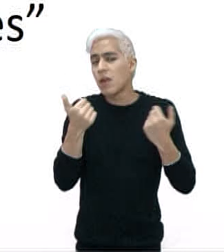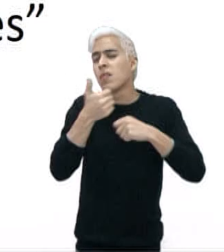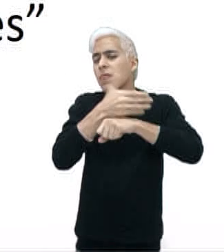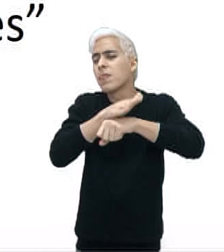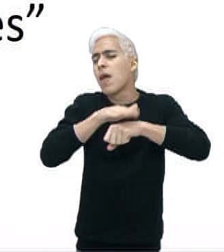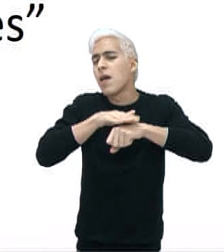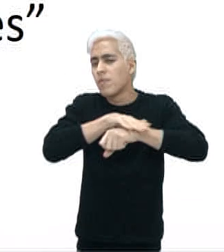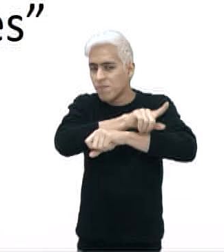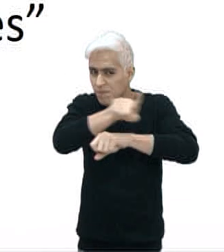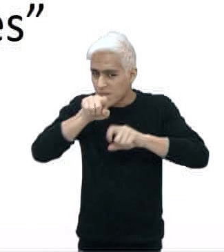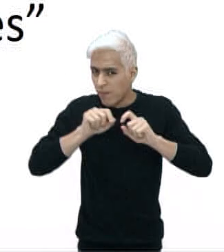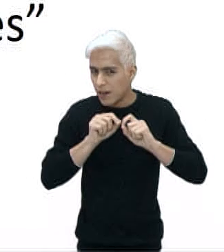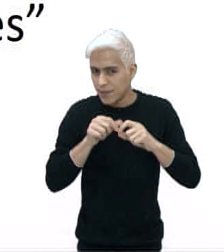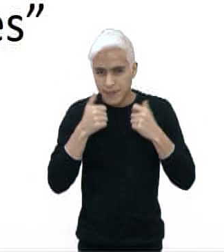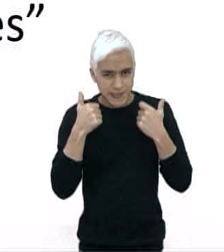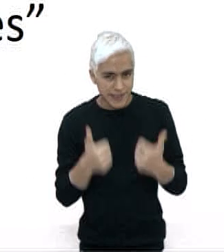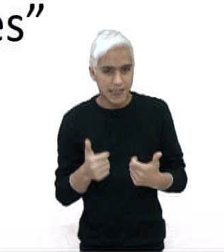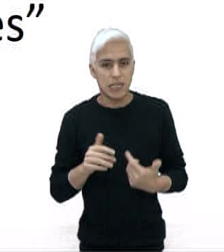você vai fazer.